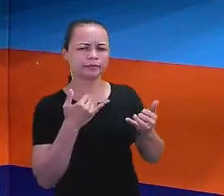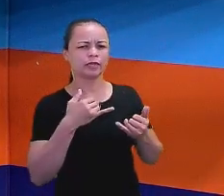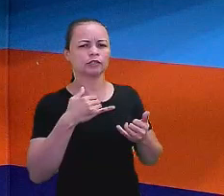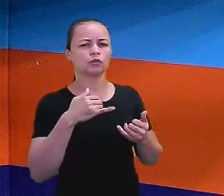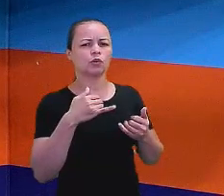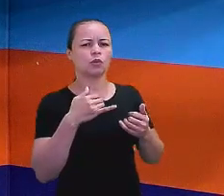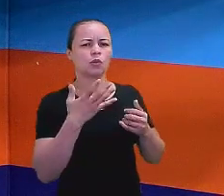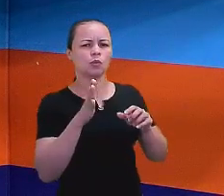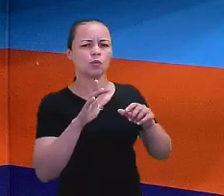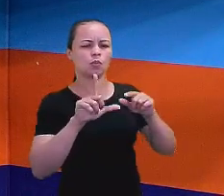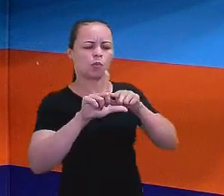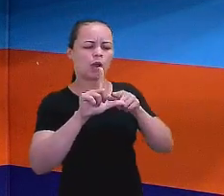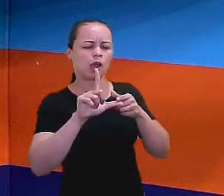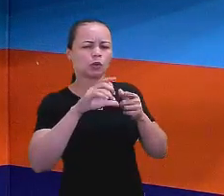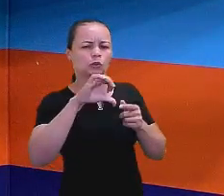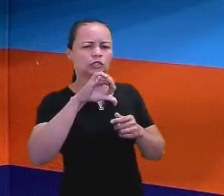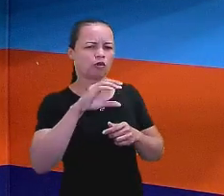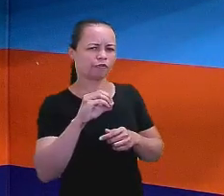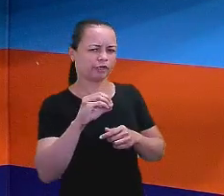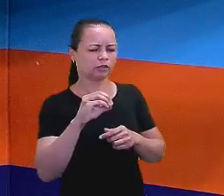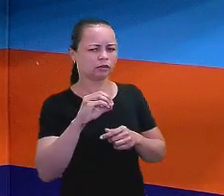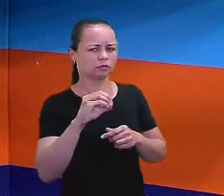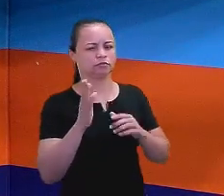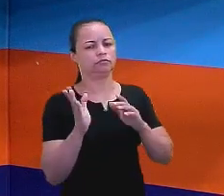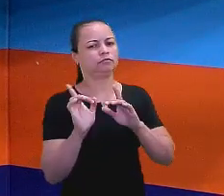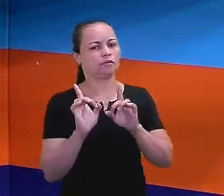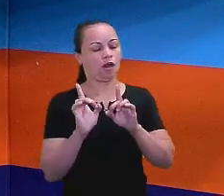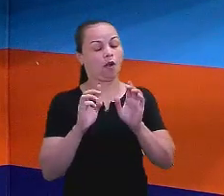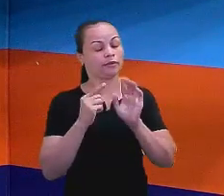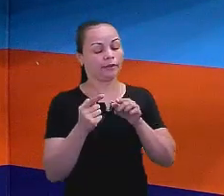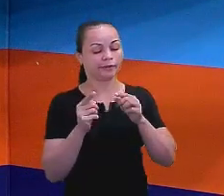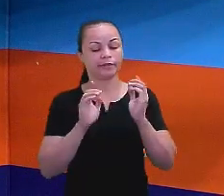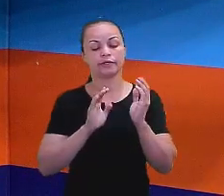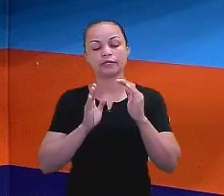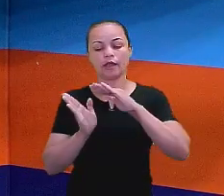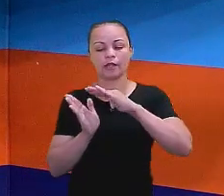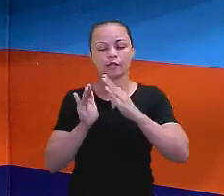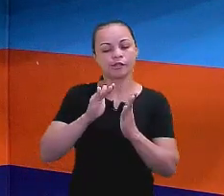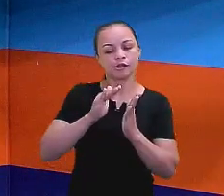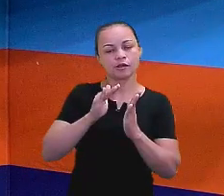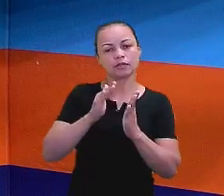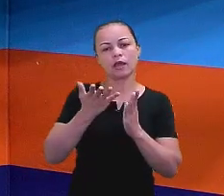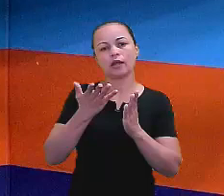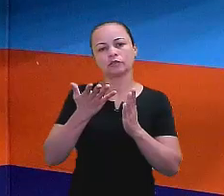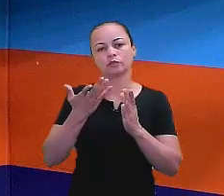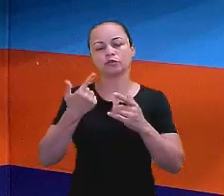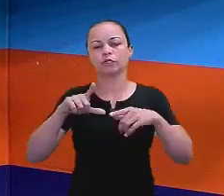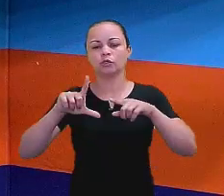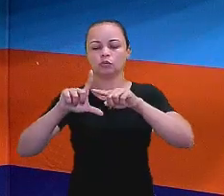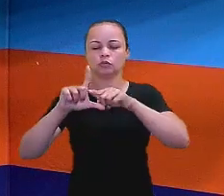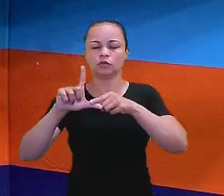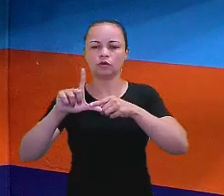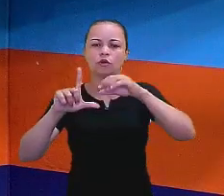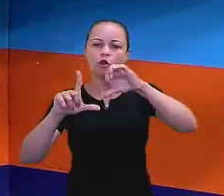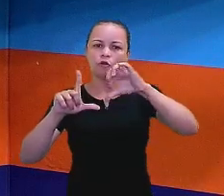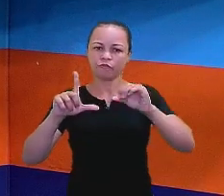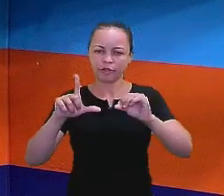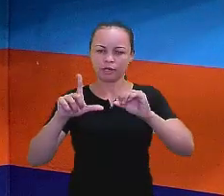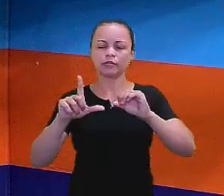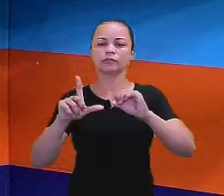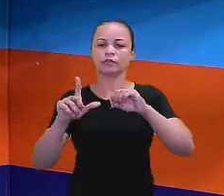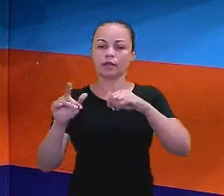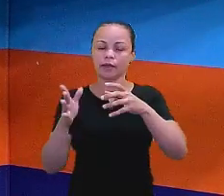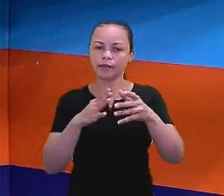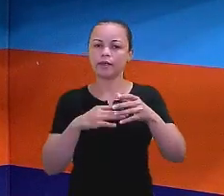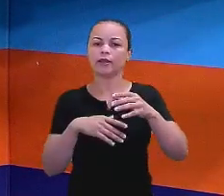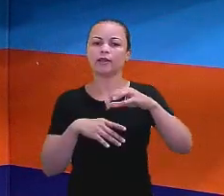triângulo está um pouco inclinado. O de 90 graus ele é chamado de ângulo reto, tá? E aqui a gente percebe que a gente não tem